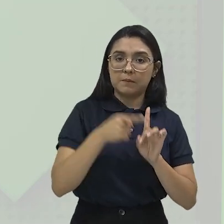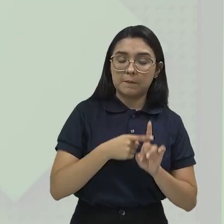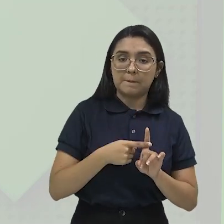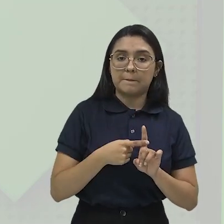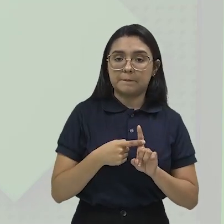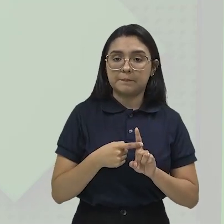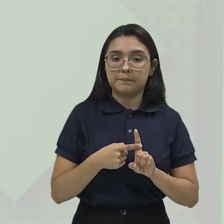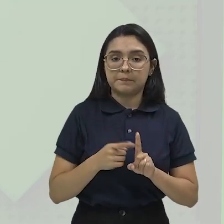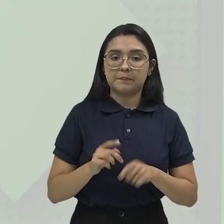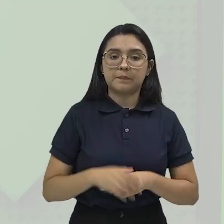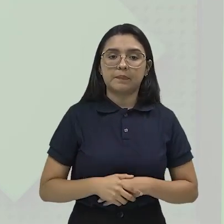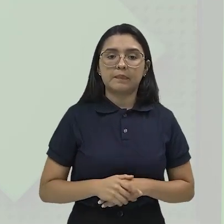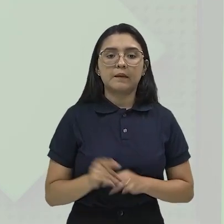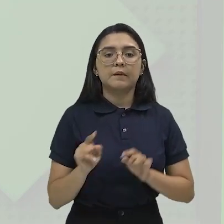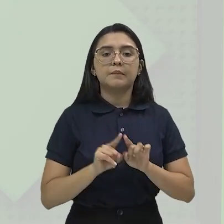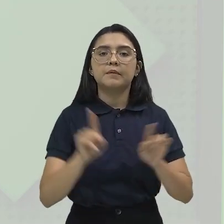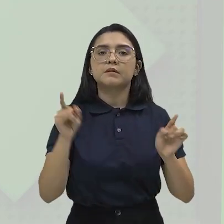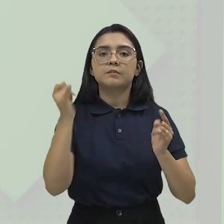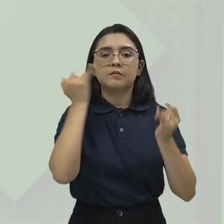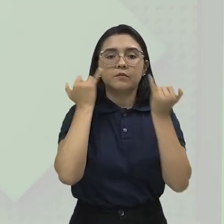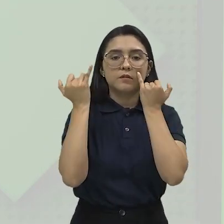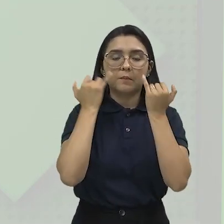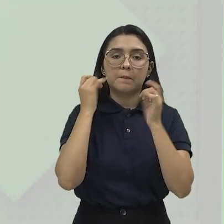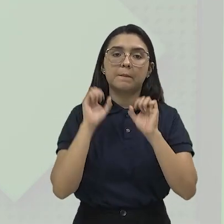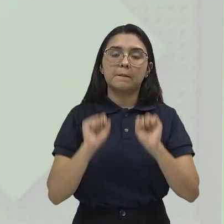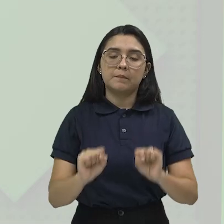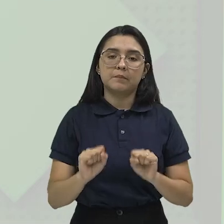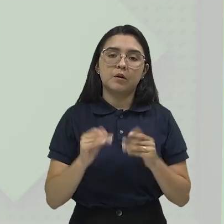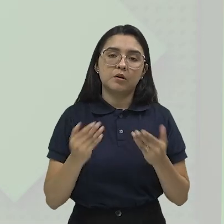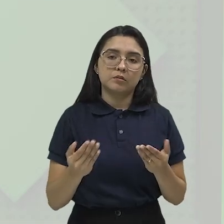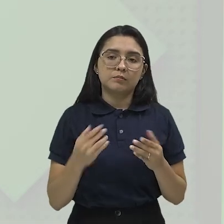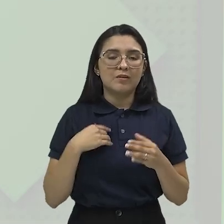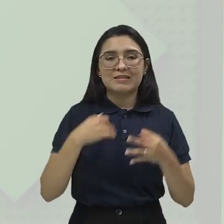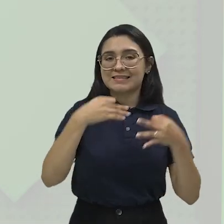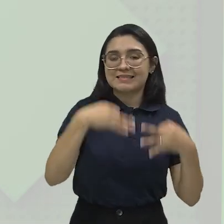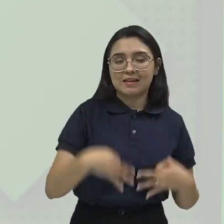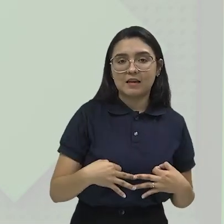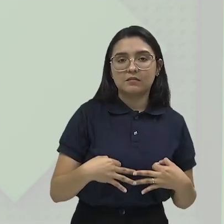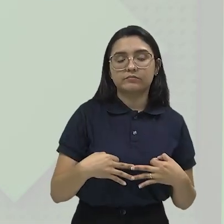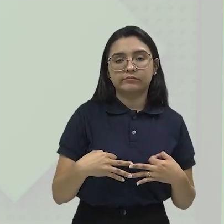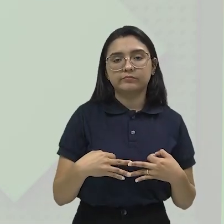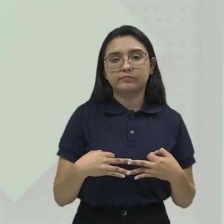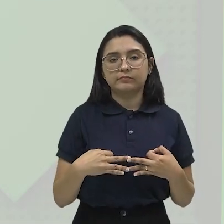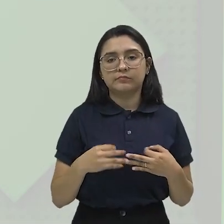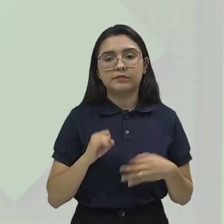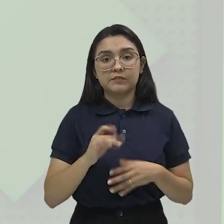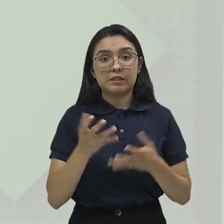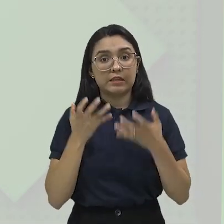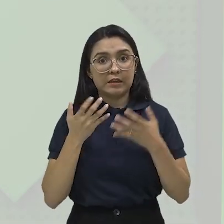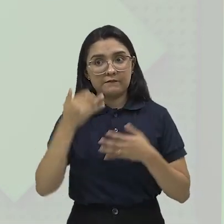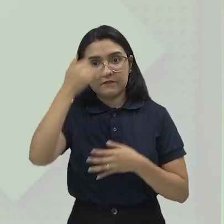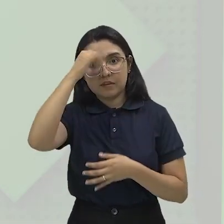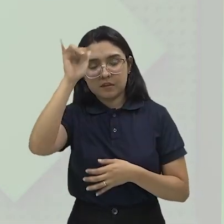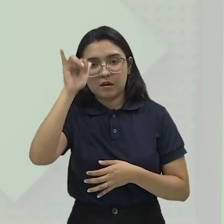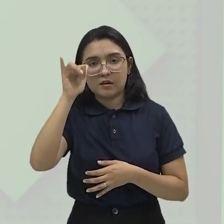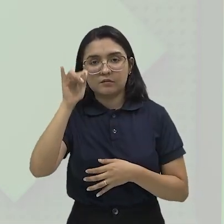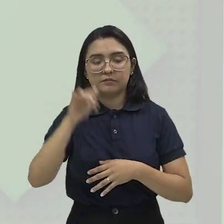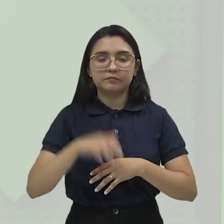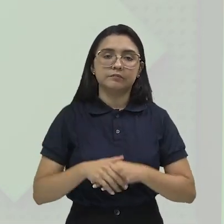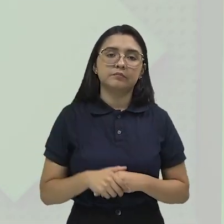tipo de informação que pode falhar se você quer evitar uma gestação, tá? Então ele não é um